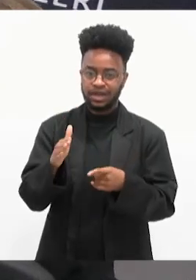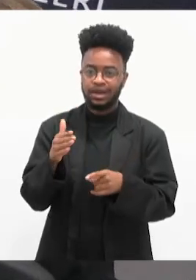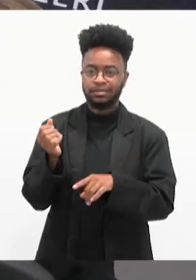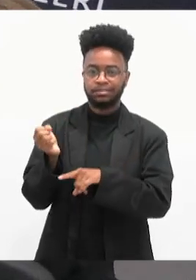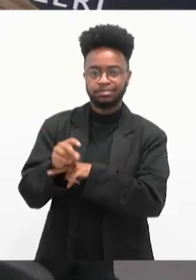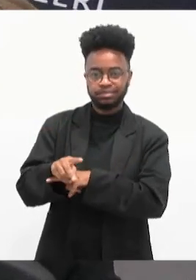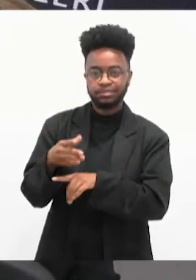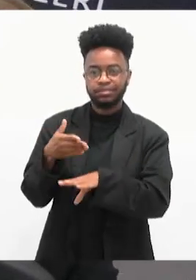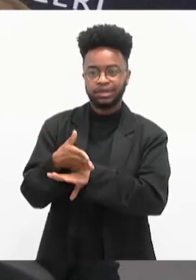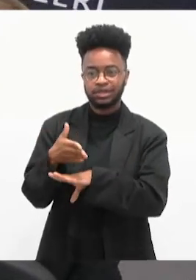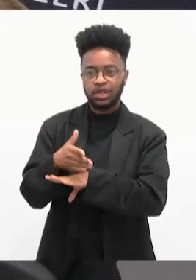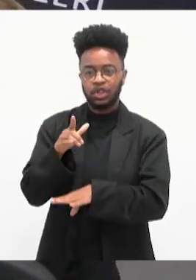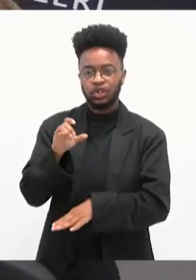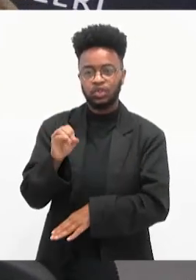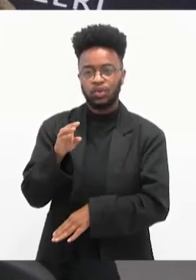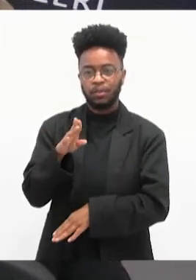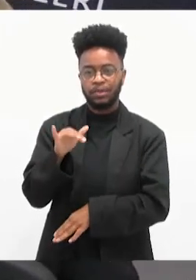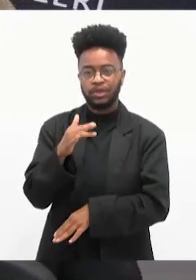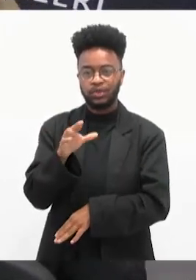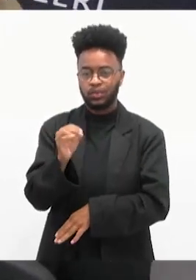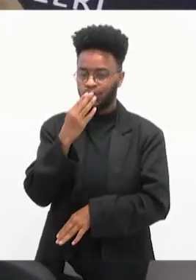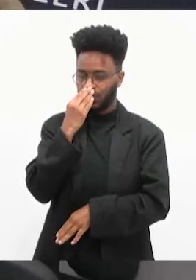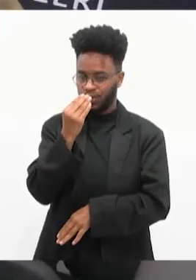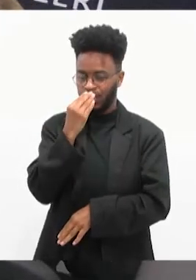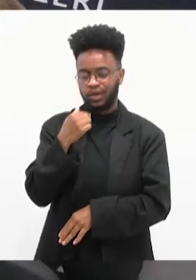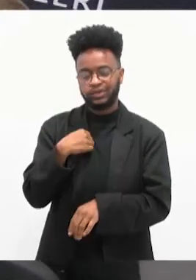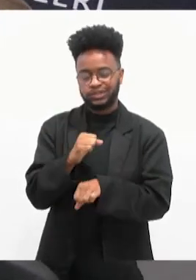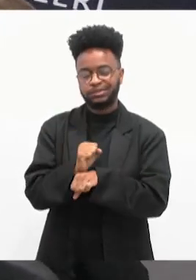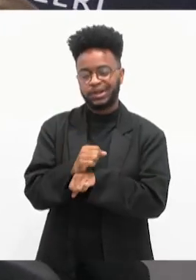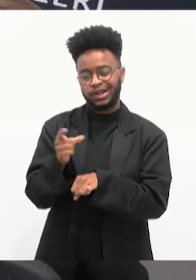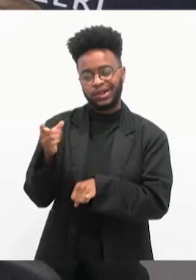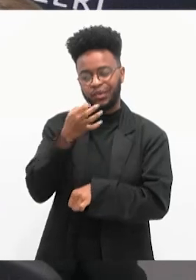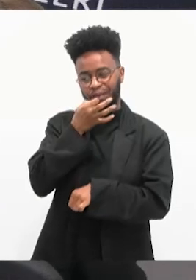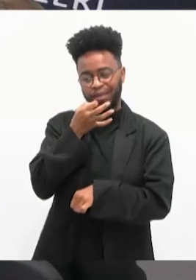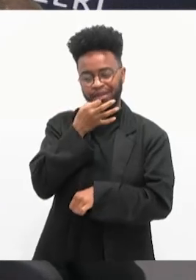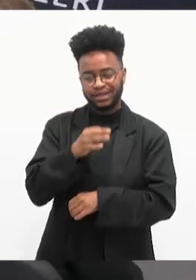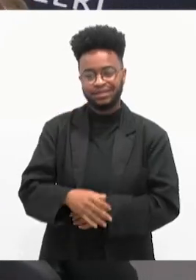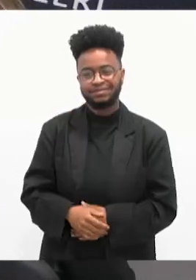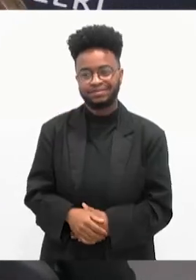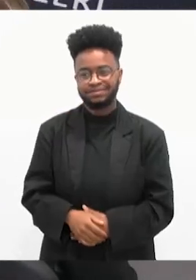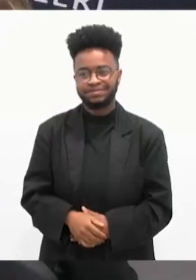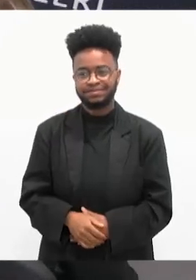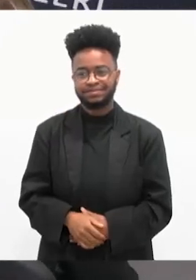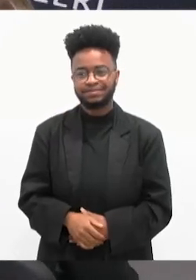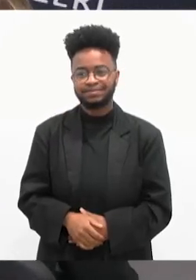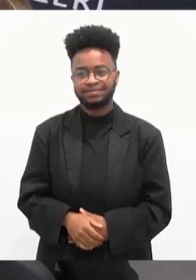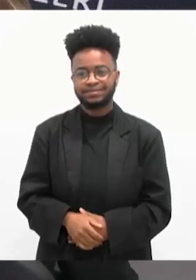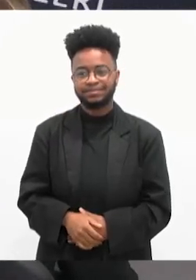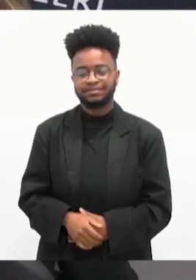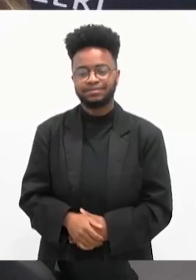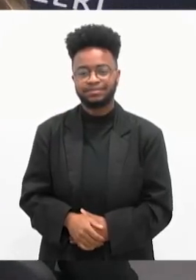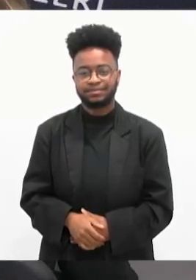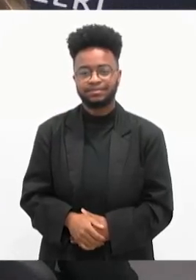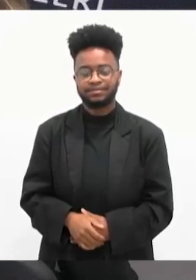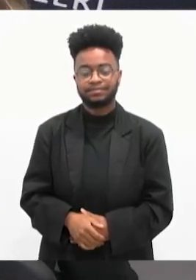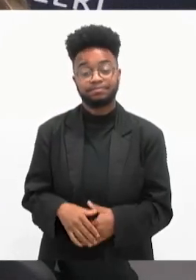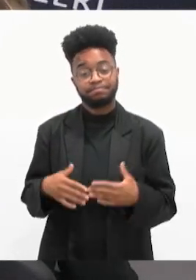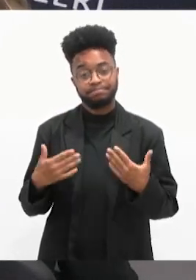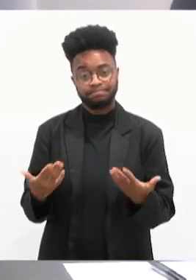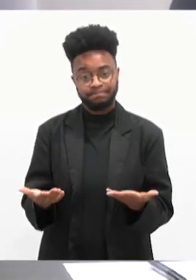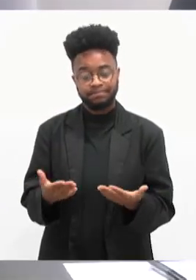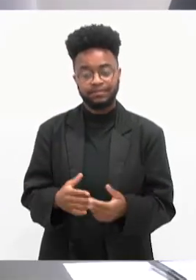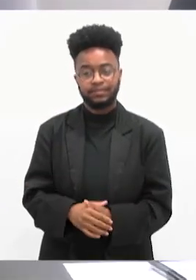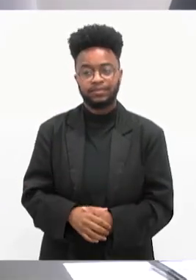Isso, Só também. isso. Estava esperando o Só comentário. isso que eu lembrei na hora. Muito bem.